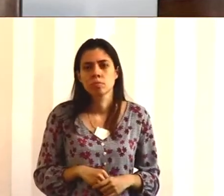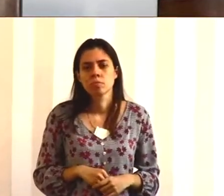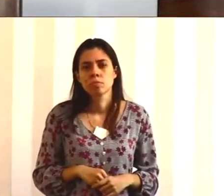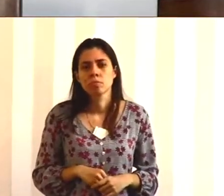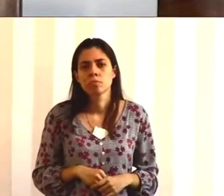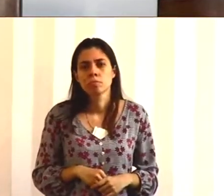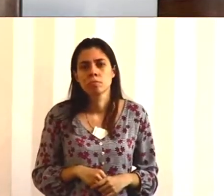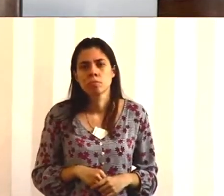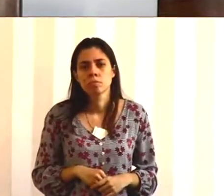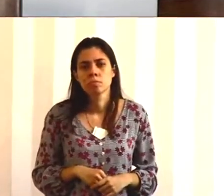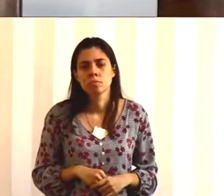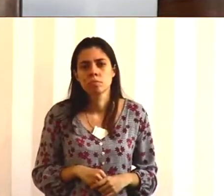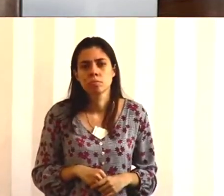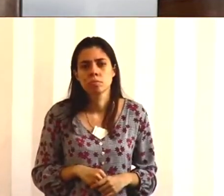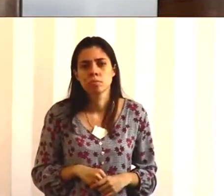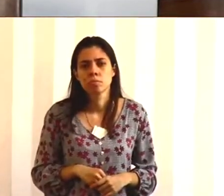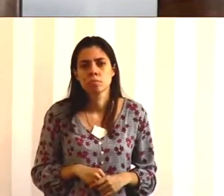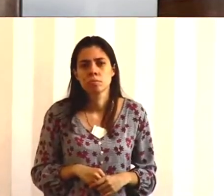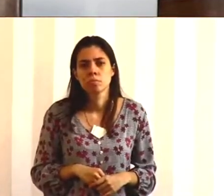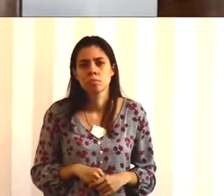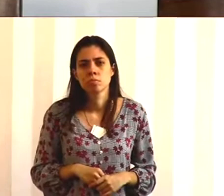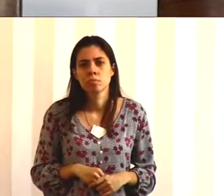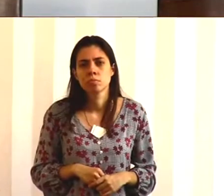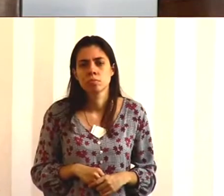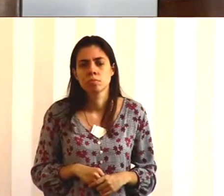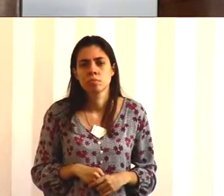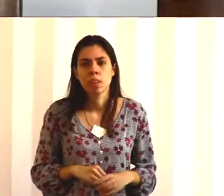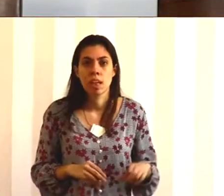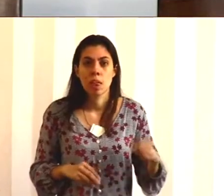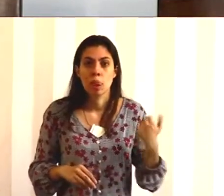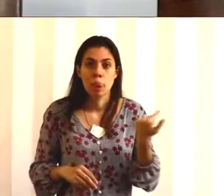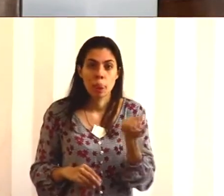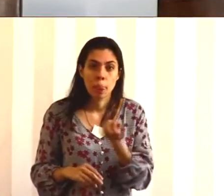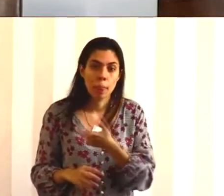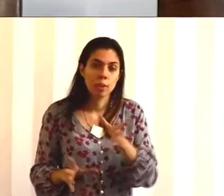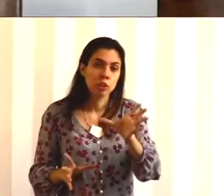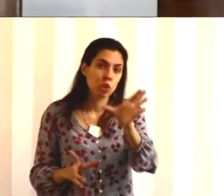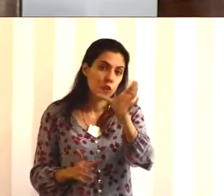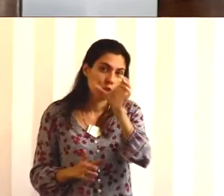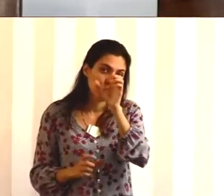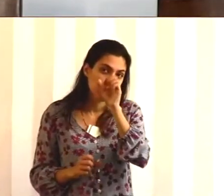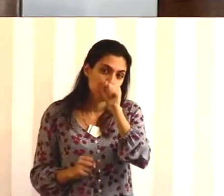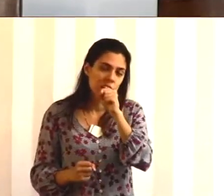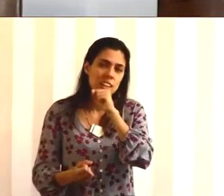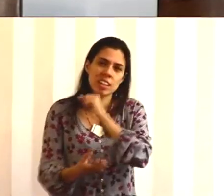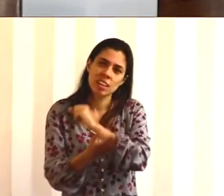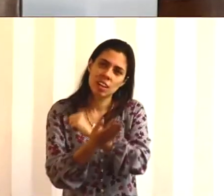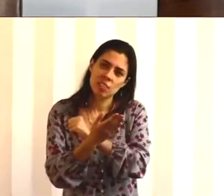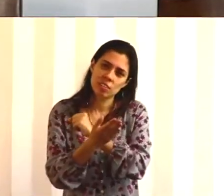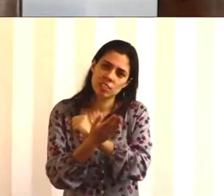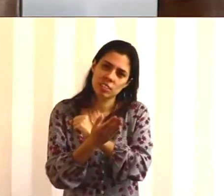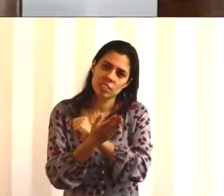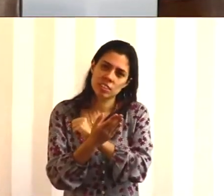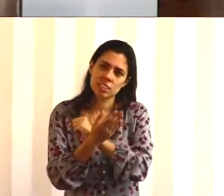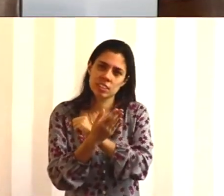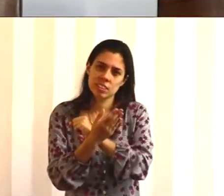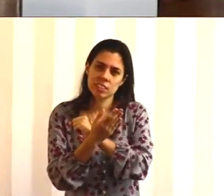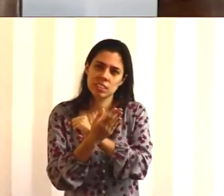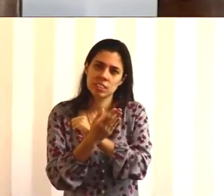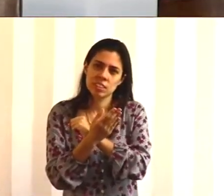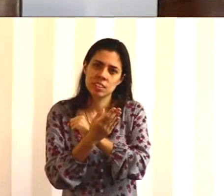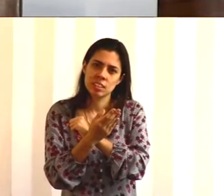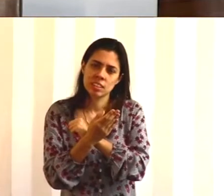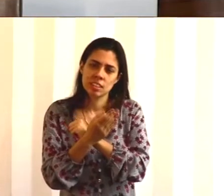o salmista está dizendo que o nosso refúgio, a nossa fortaleza, o nosso socorro bem presente